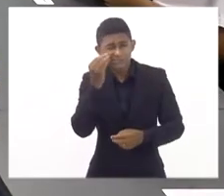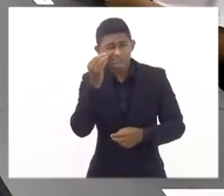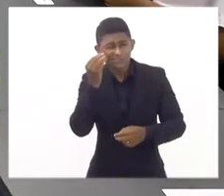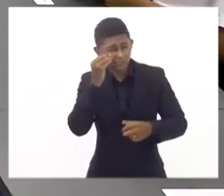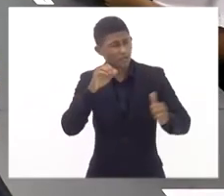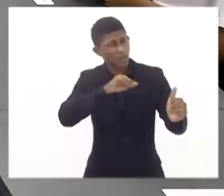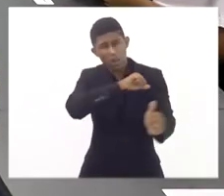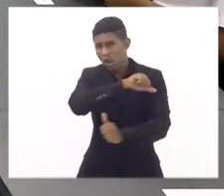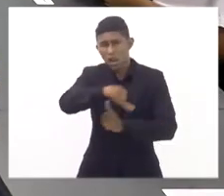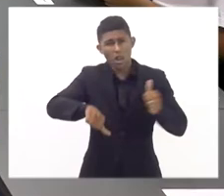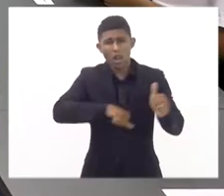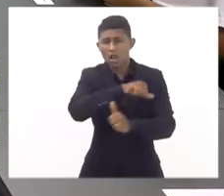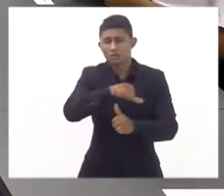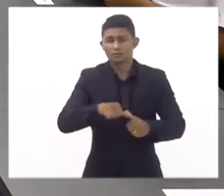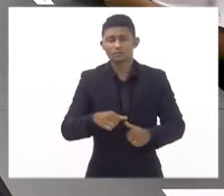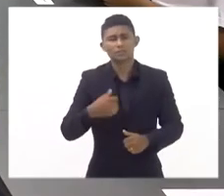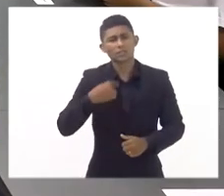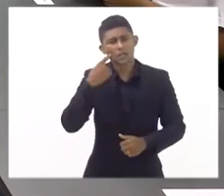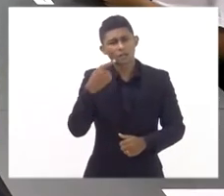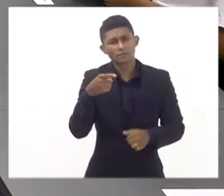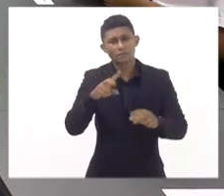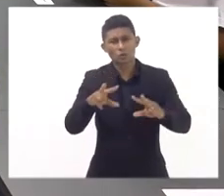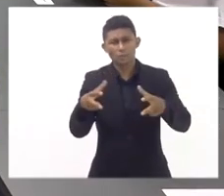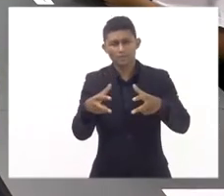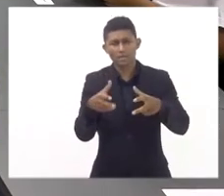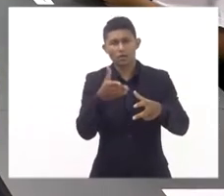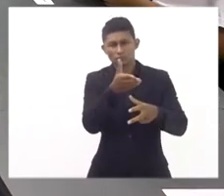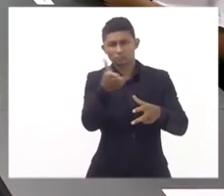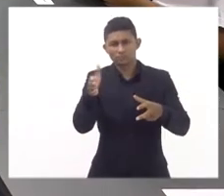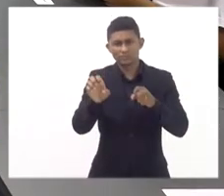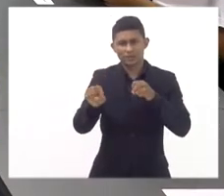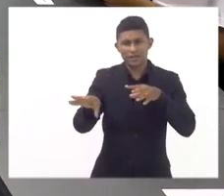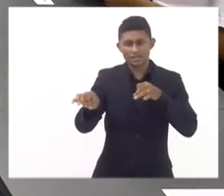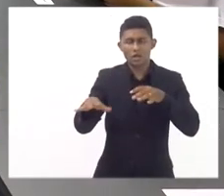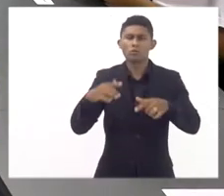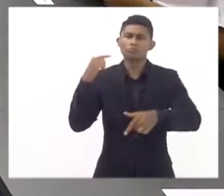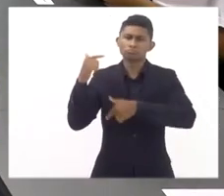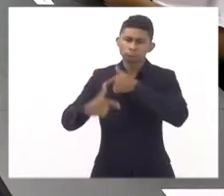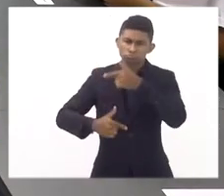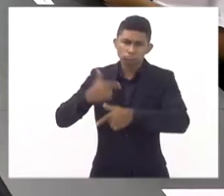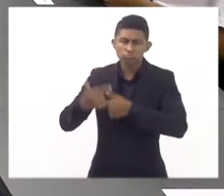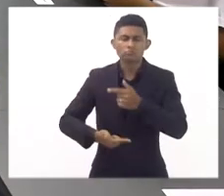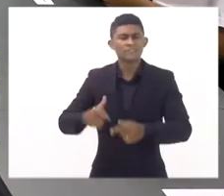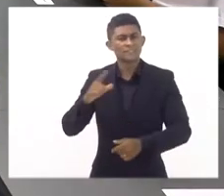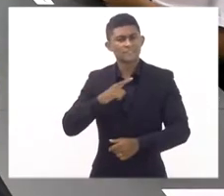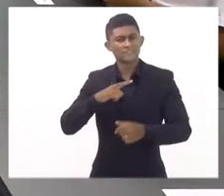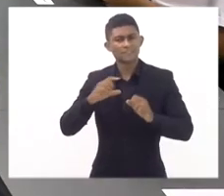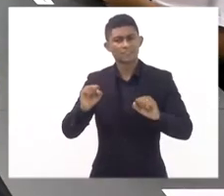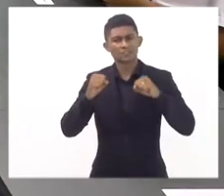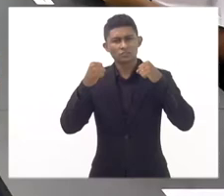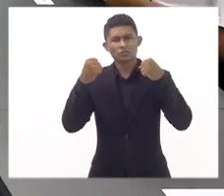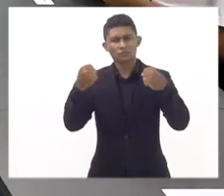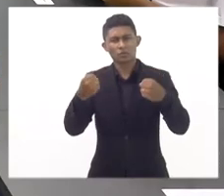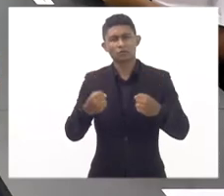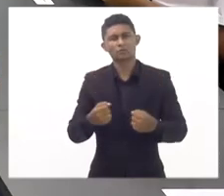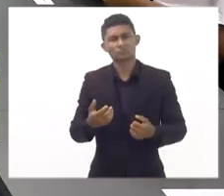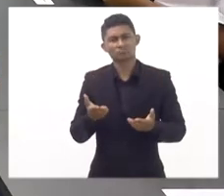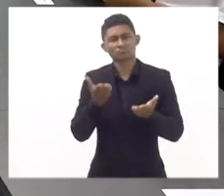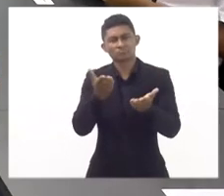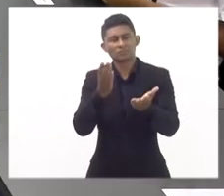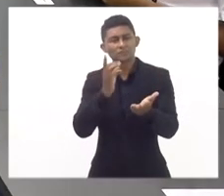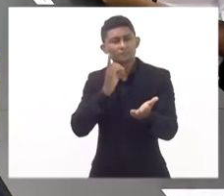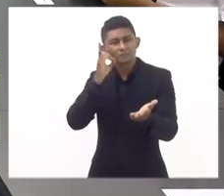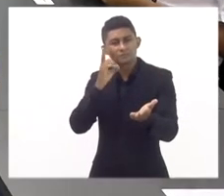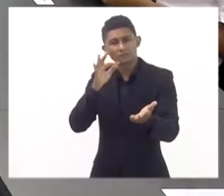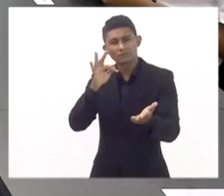visto que essa comissão trabalha para isso acontecer. Quero parabenizar também a você,